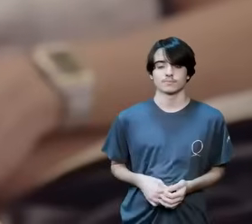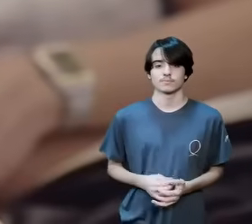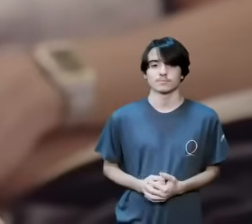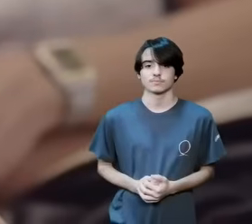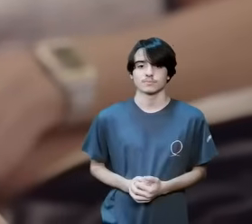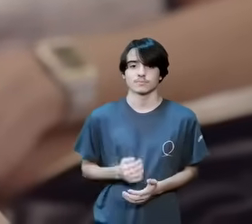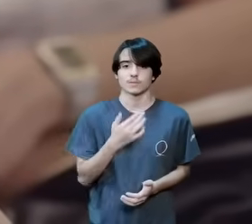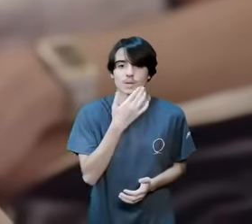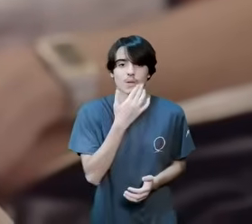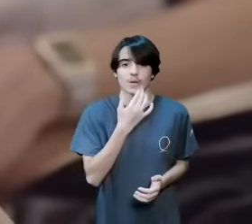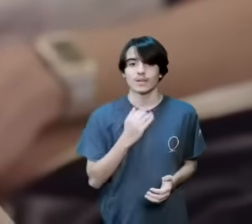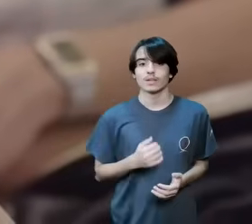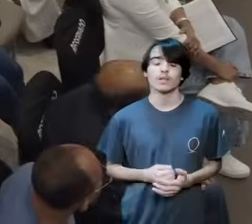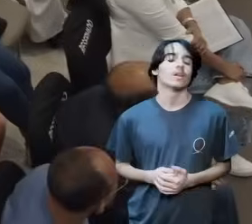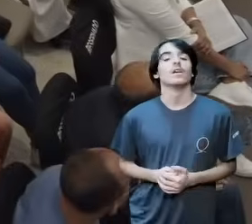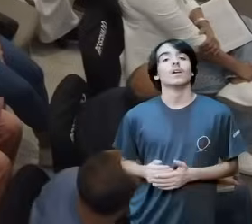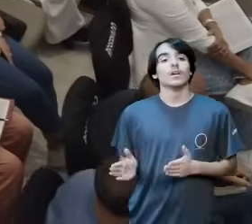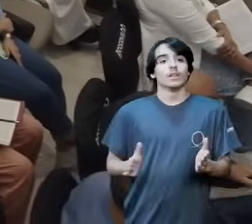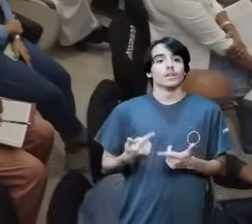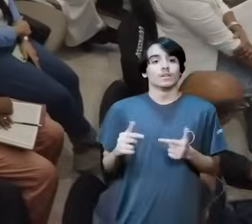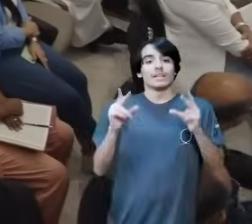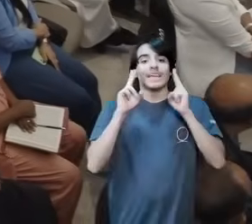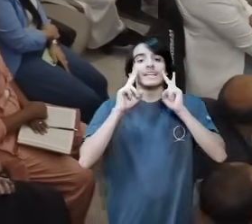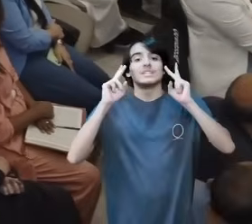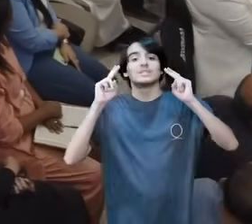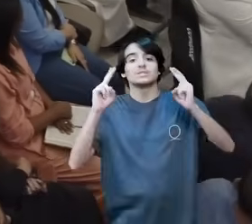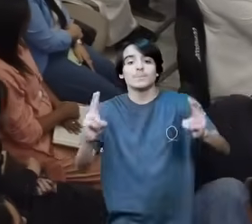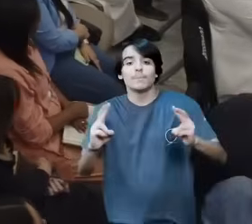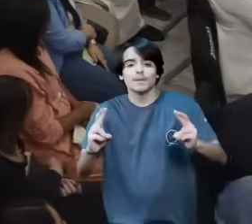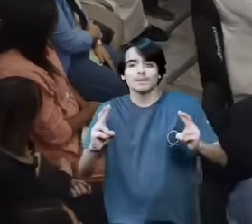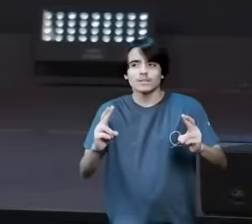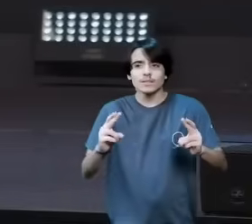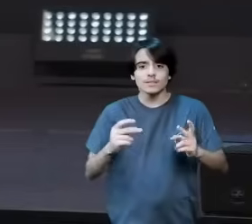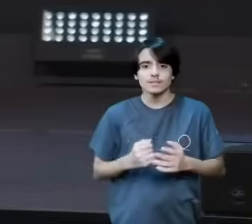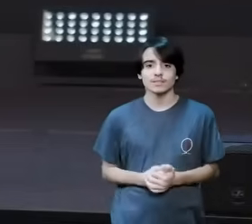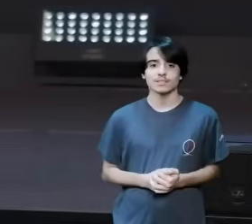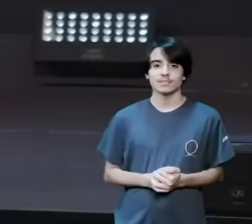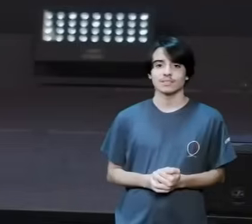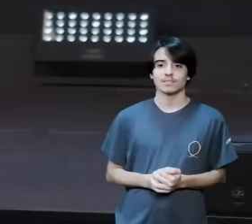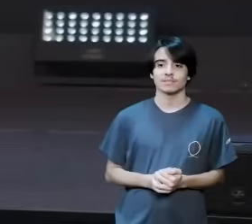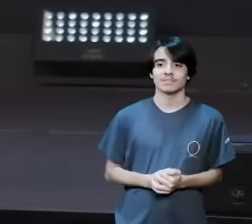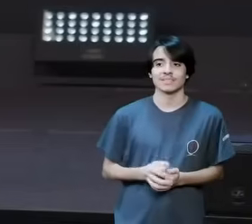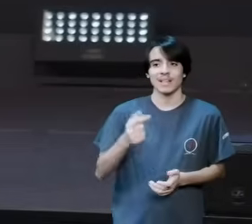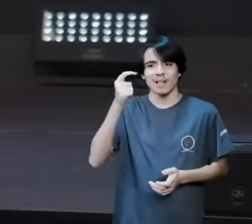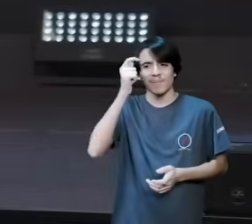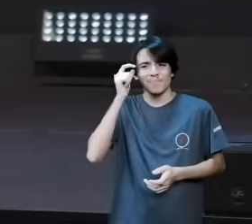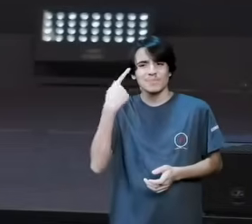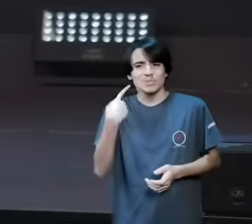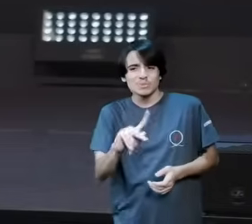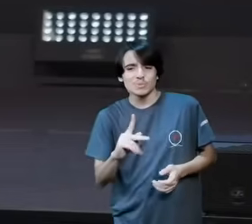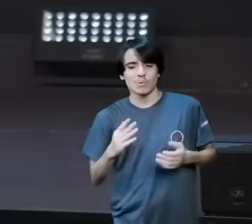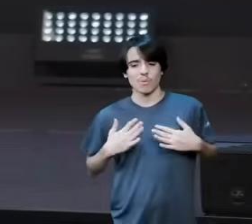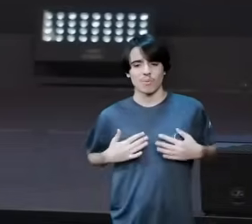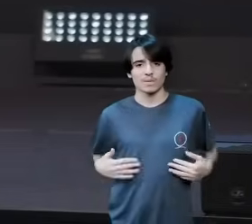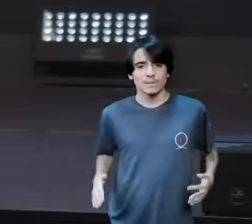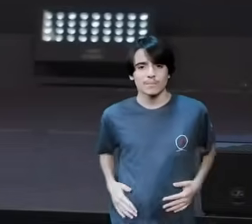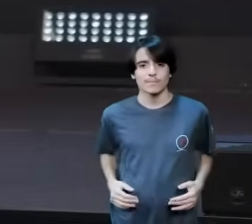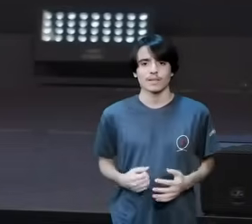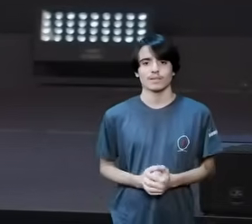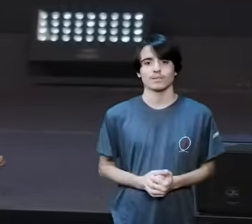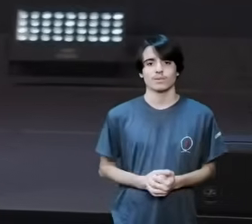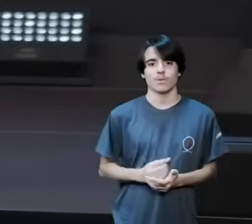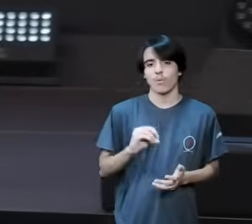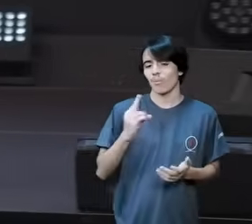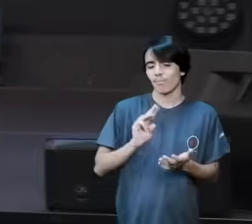O tempo não respeita autarquia, tempo não respeita carteira de